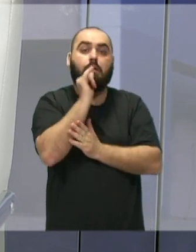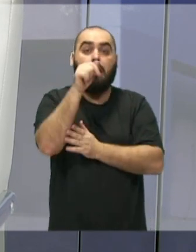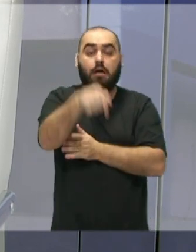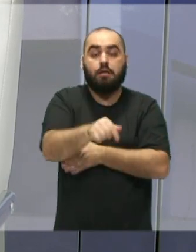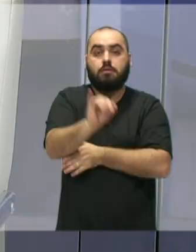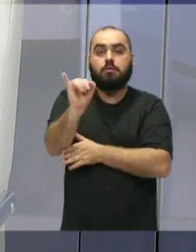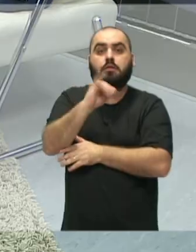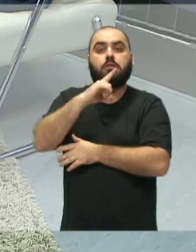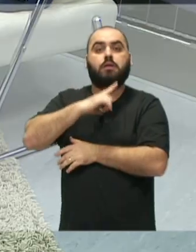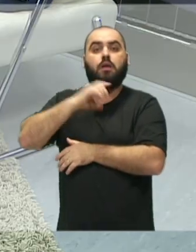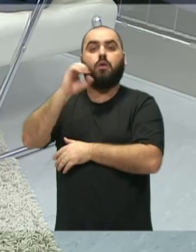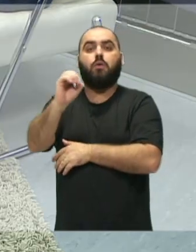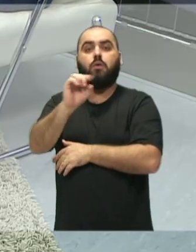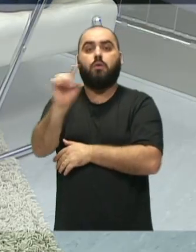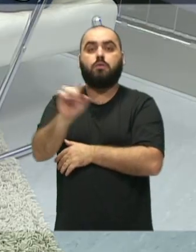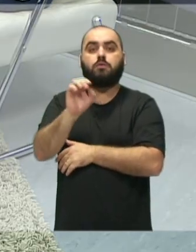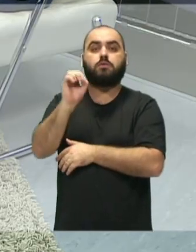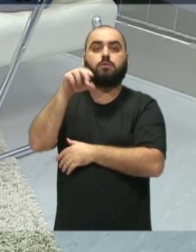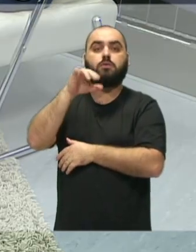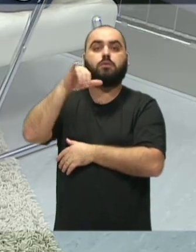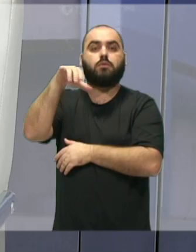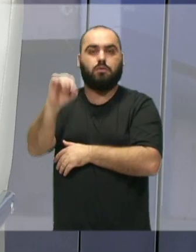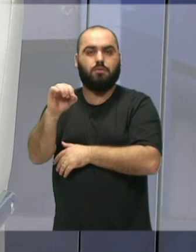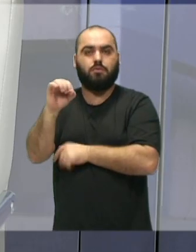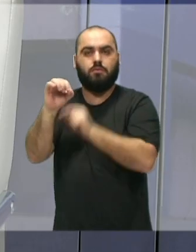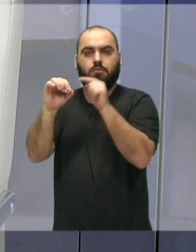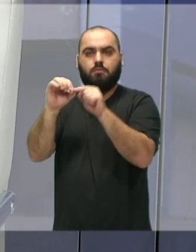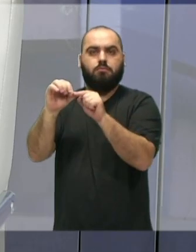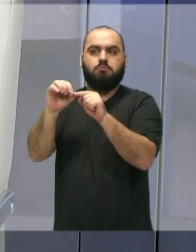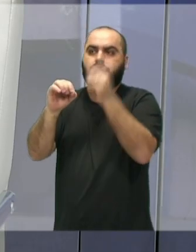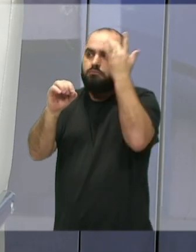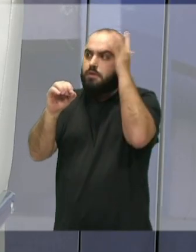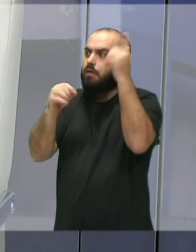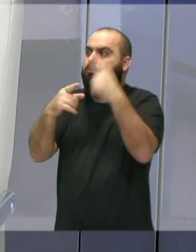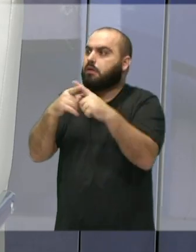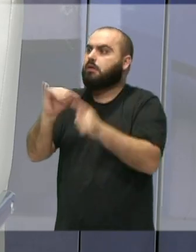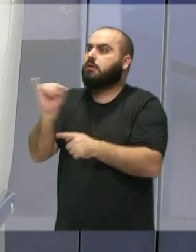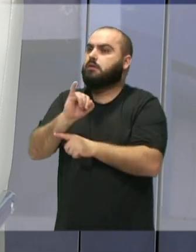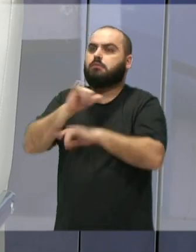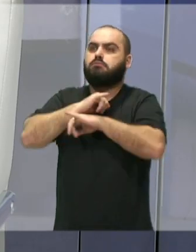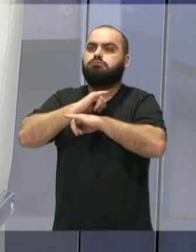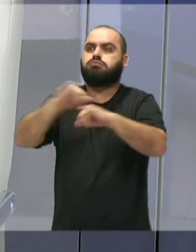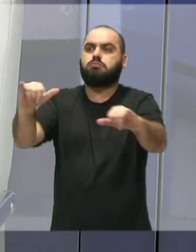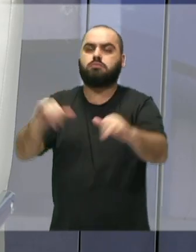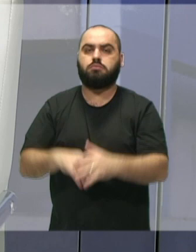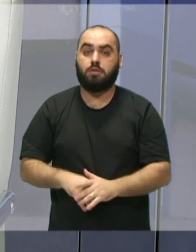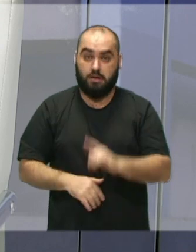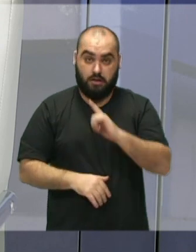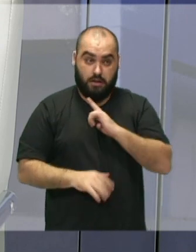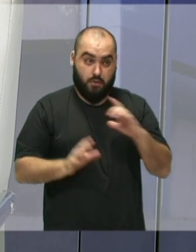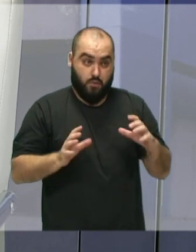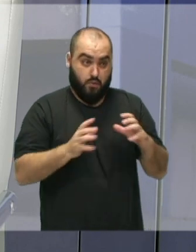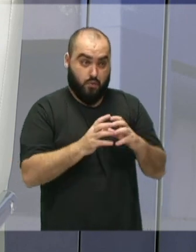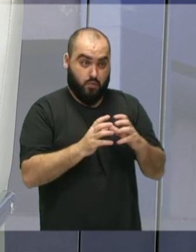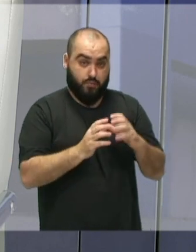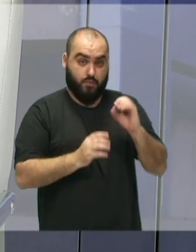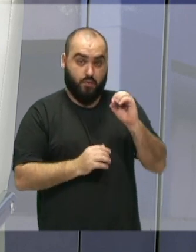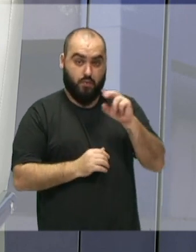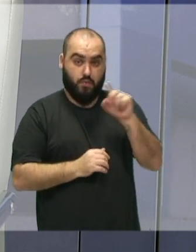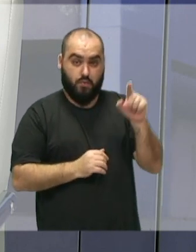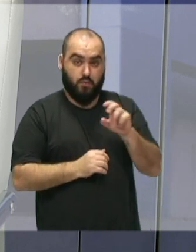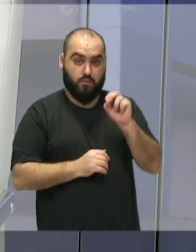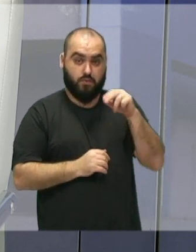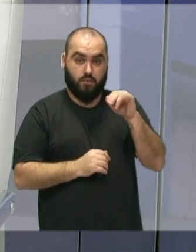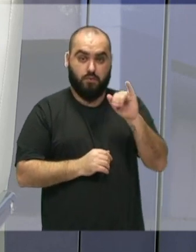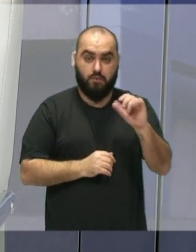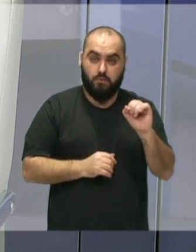ozonioterapia, mas quase ninguém sabe, porque por algum motivo Itajaí não divulga. Ele tem um grupo para fazer o ozônio como